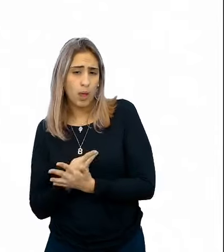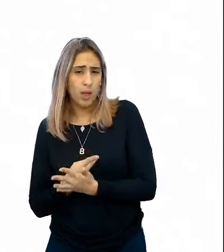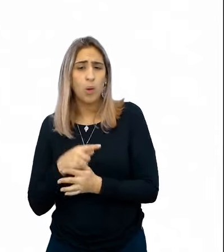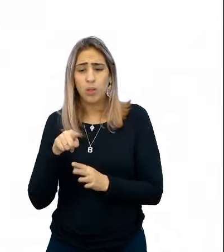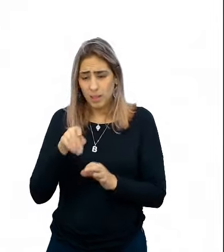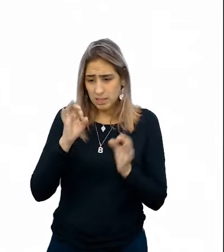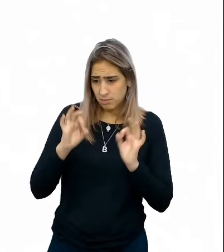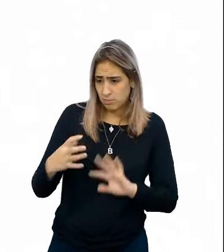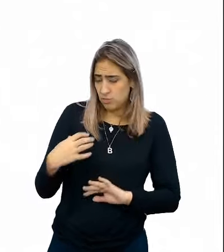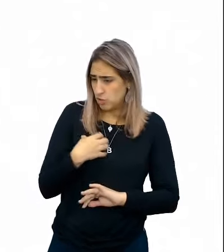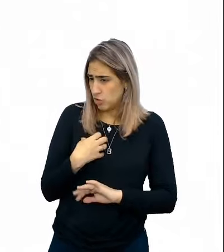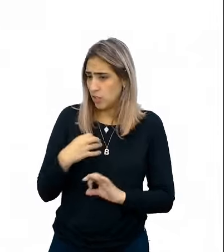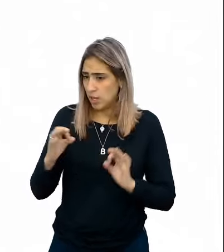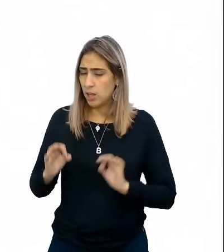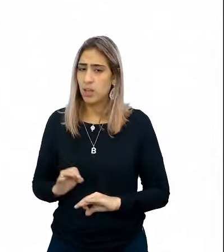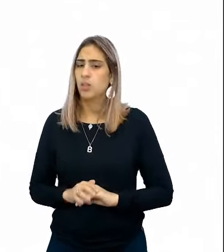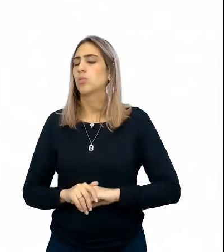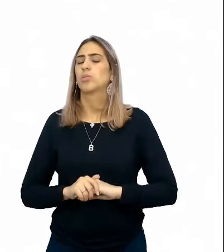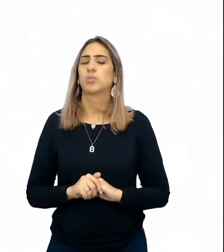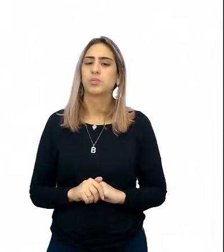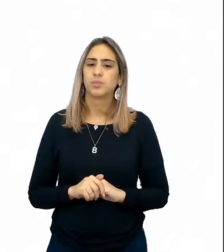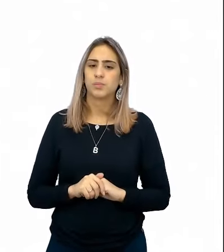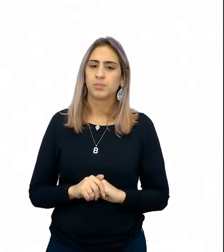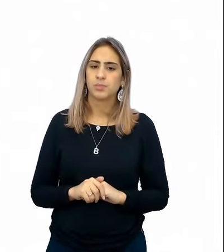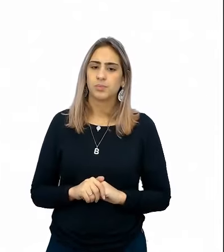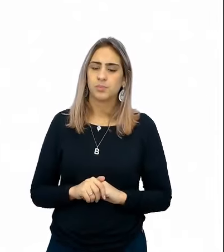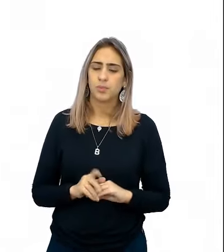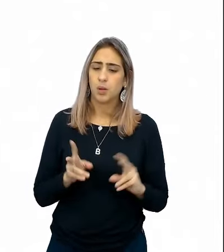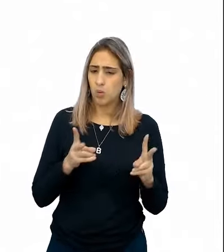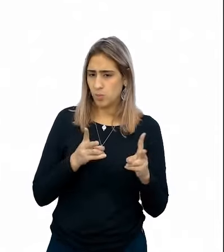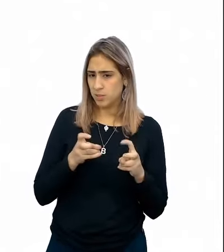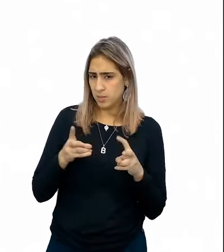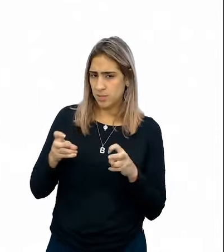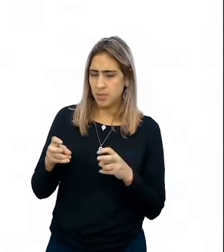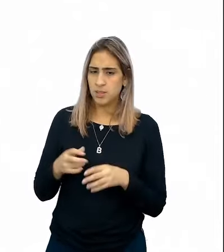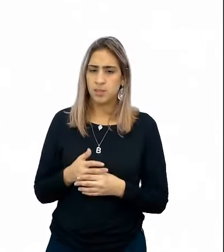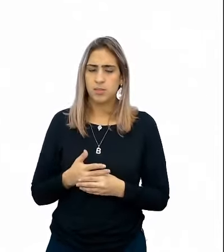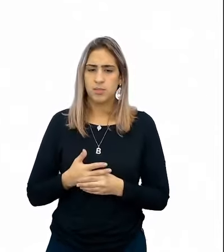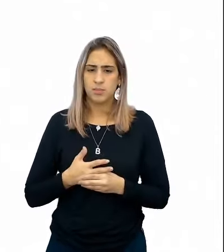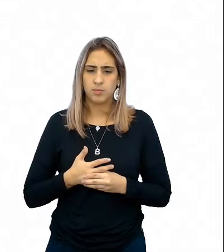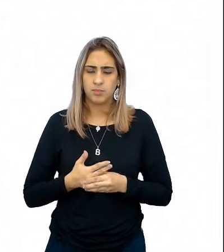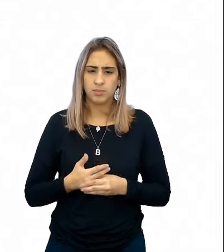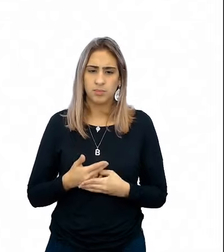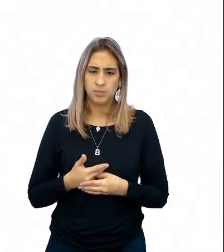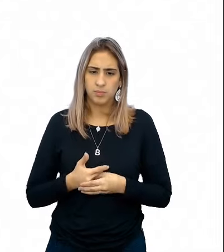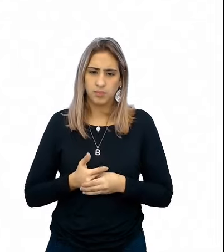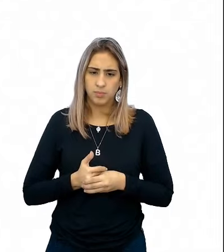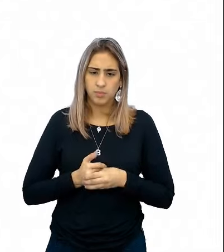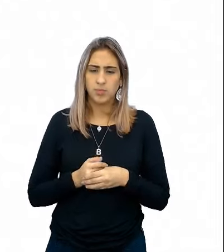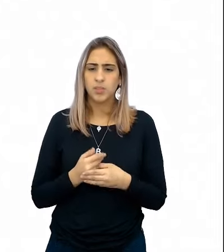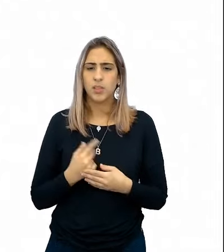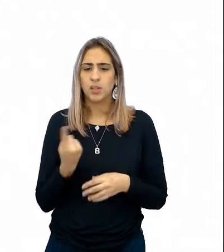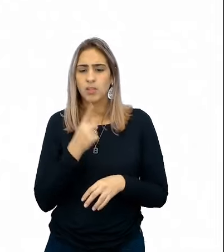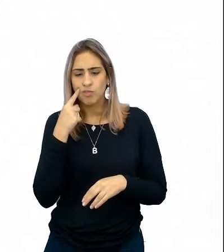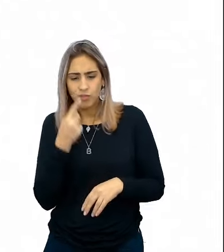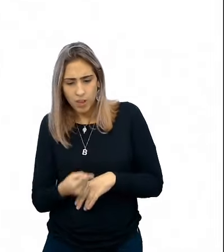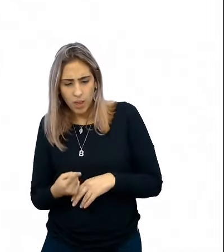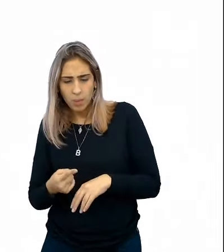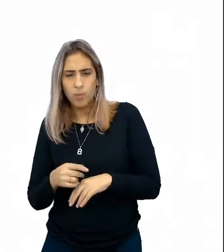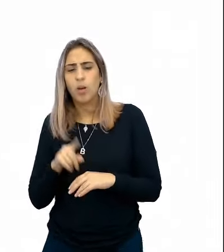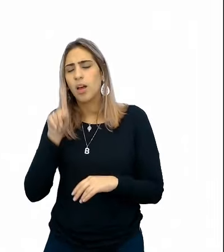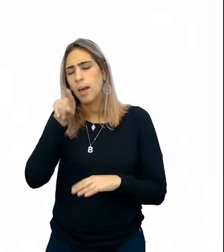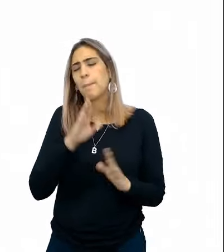neste caso, e na concepção que abordamos e que adotamos,